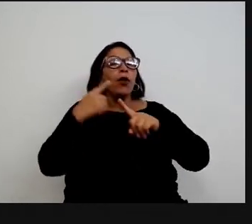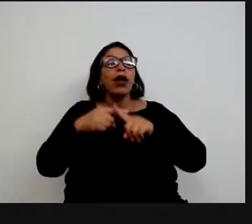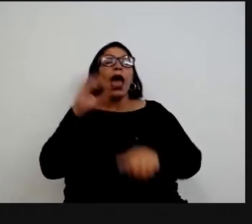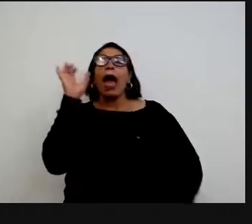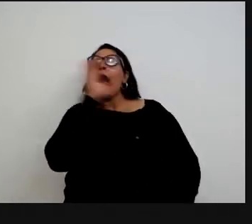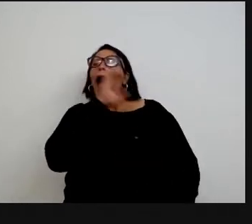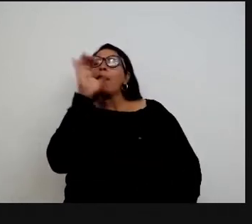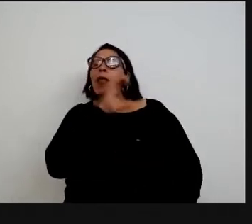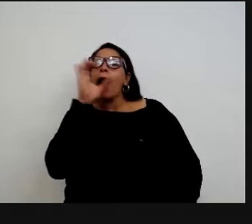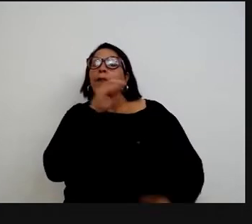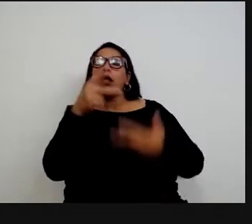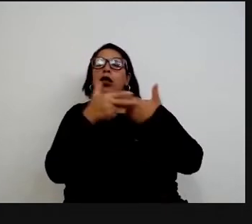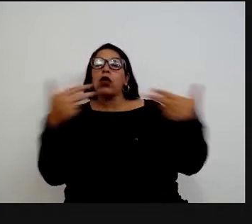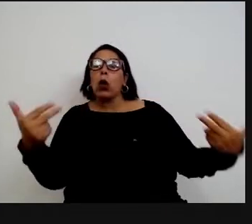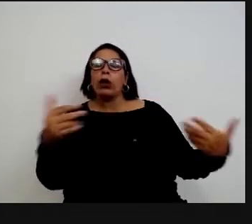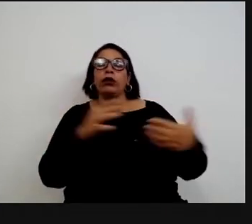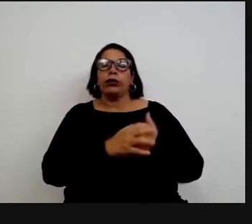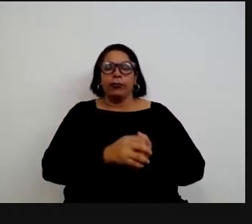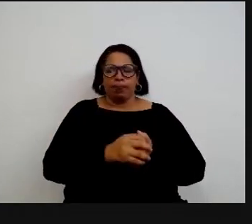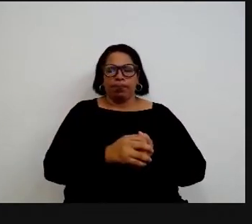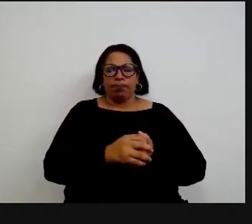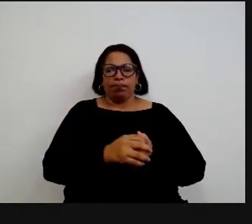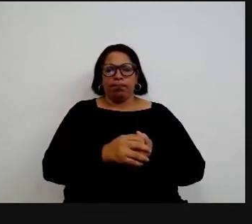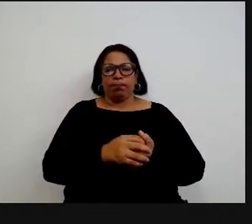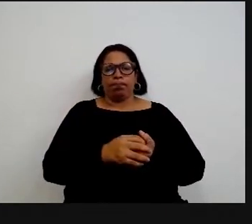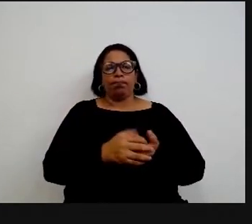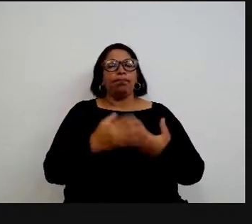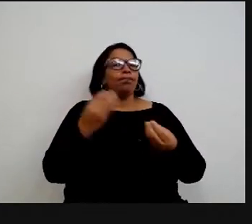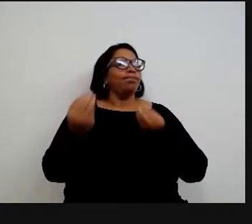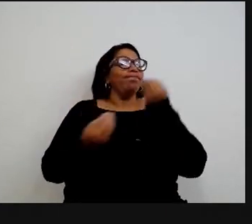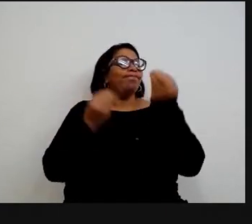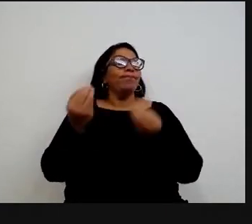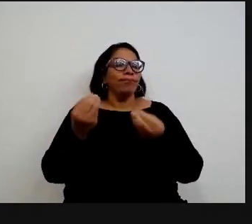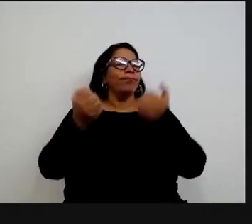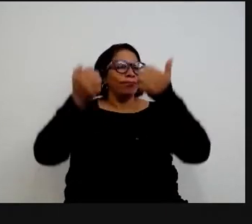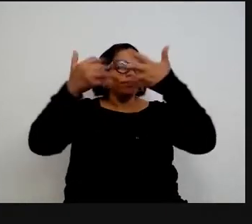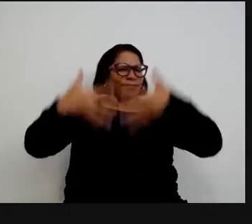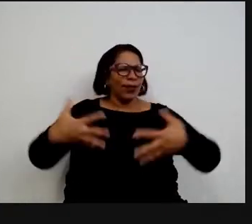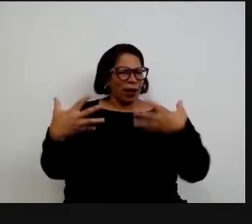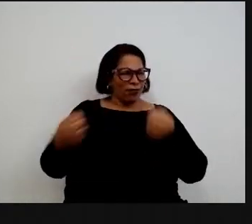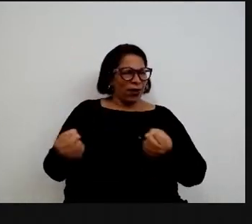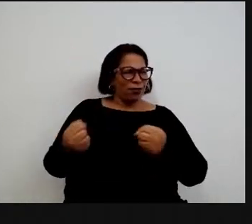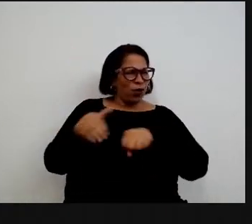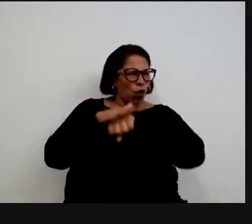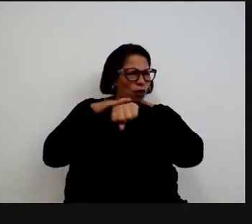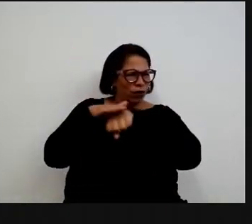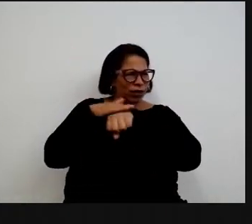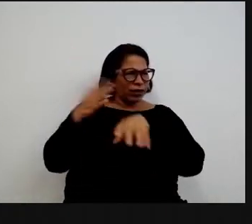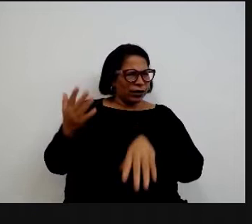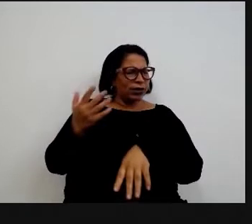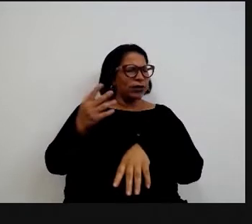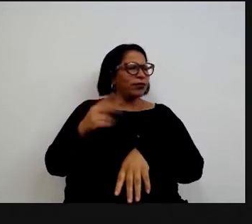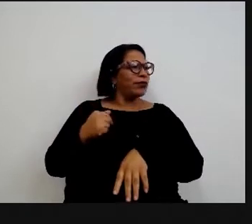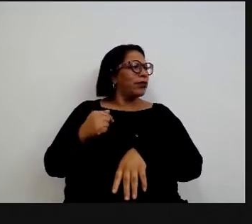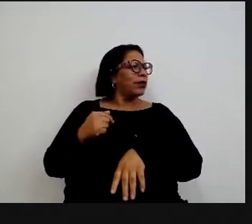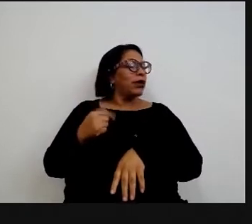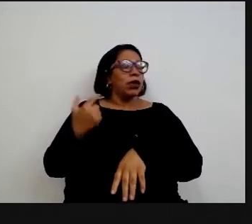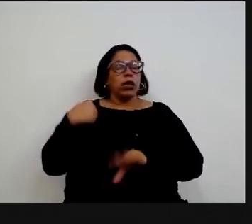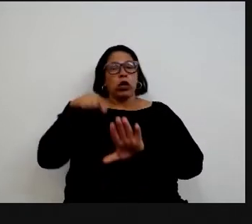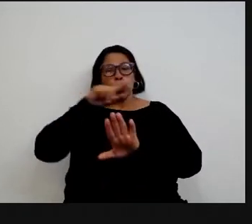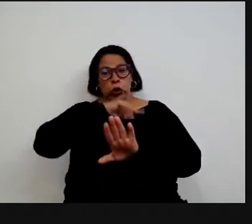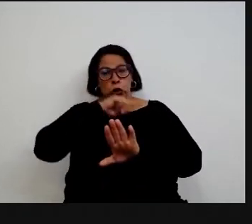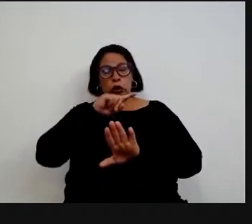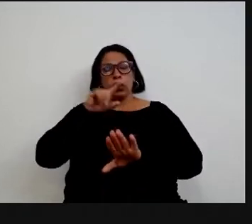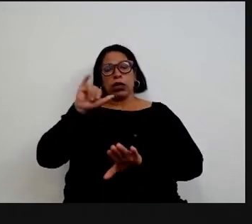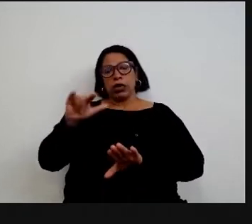acostumado com tudo muito rápido, tudo muito... Quer começar a falar sobre isso, Cláudio? Márcio, nós no